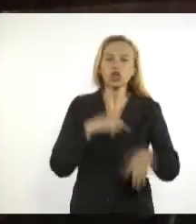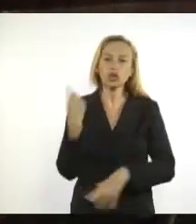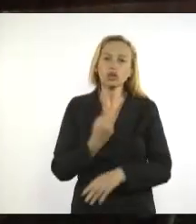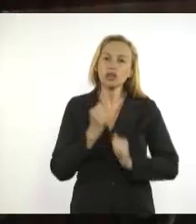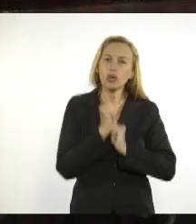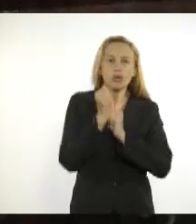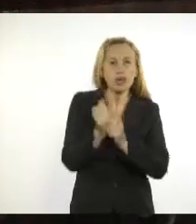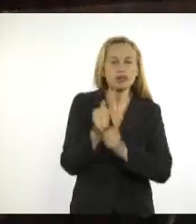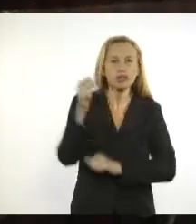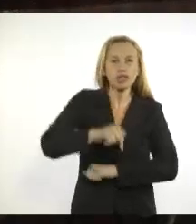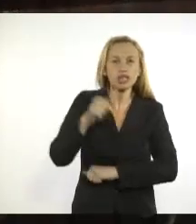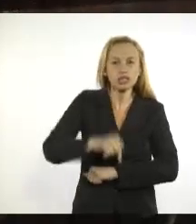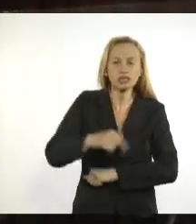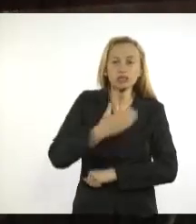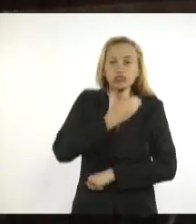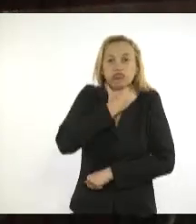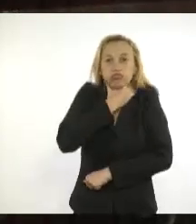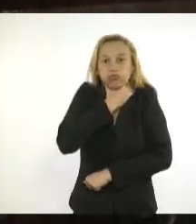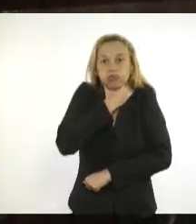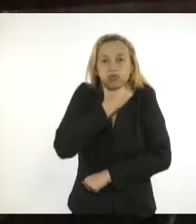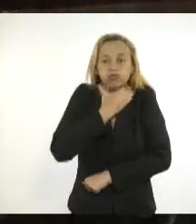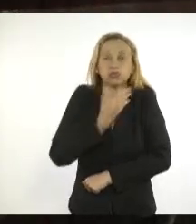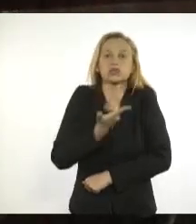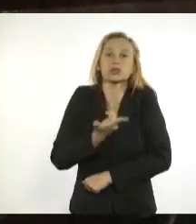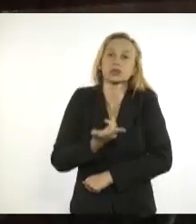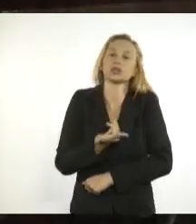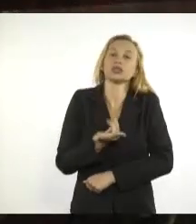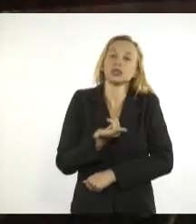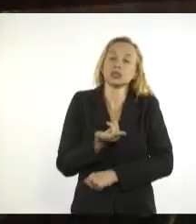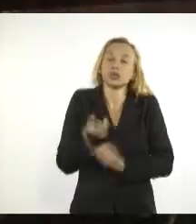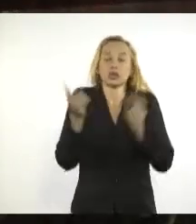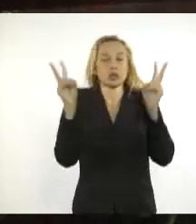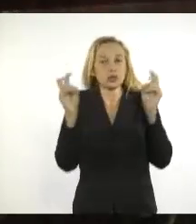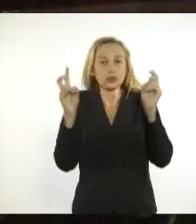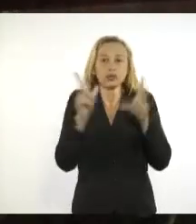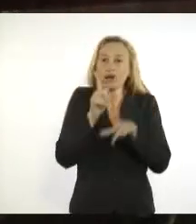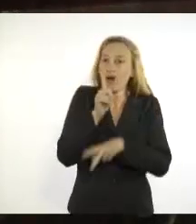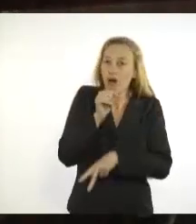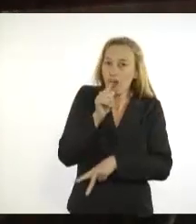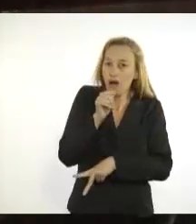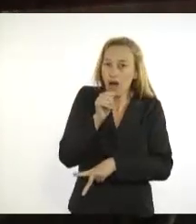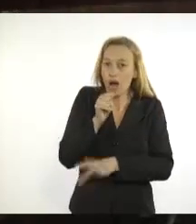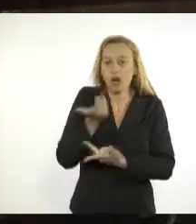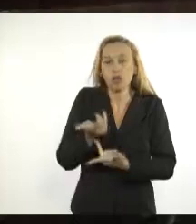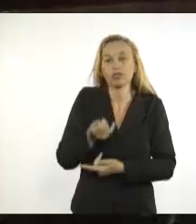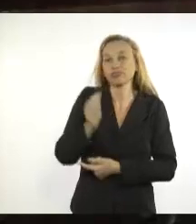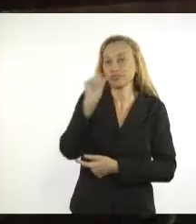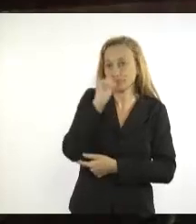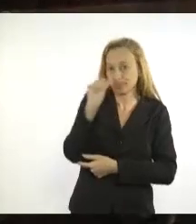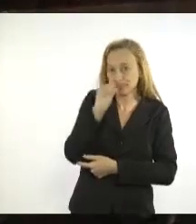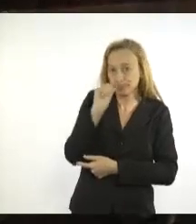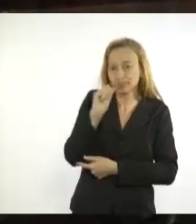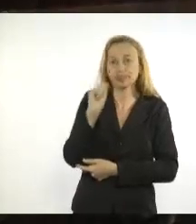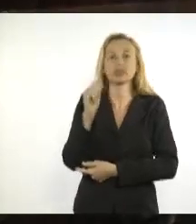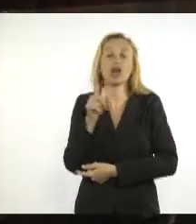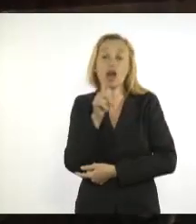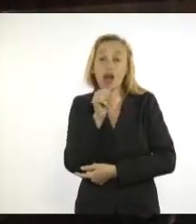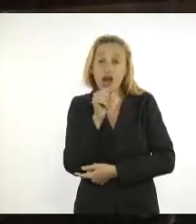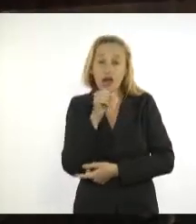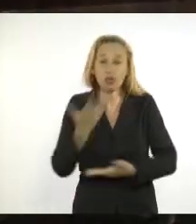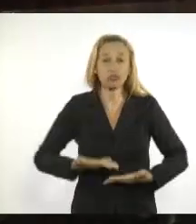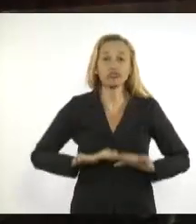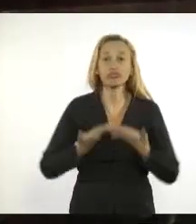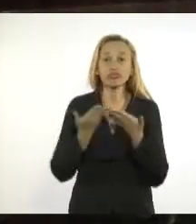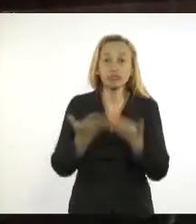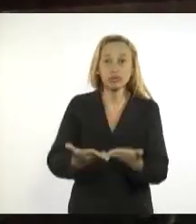a grave crise que se deu na questão da água consumida, água essa ofertada